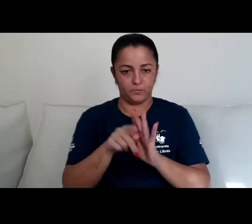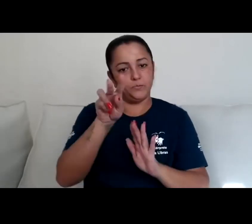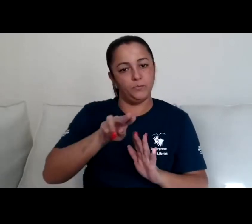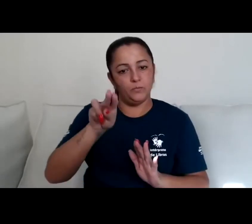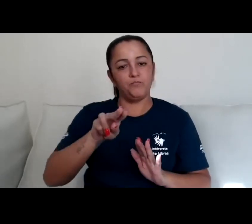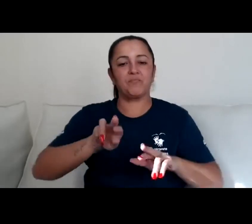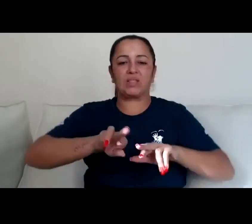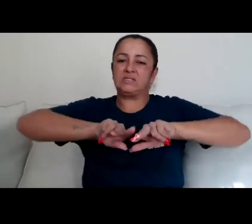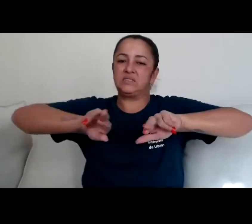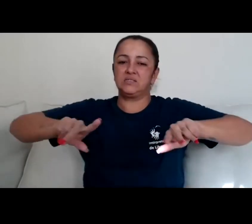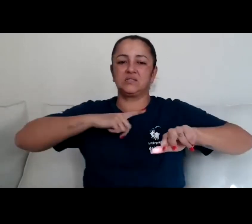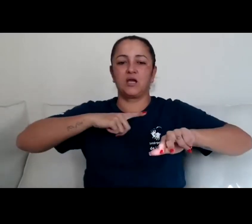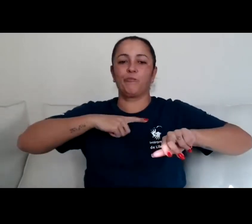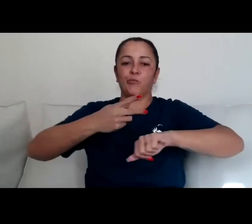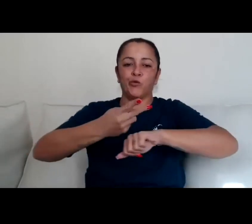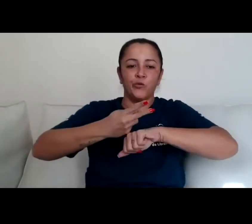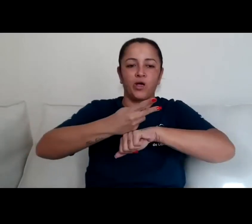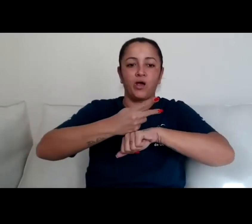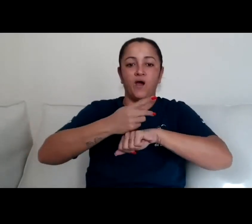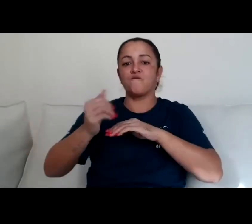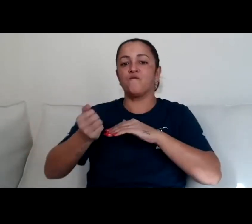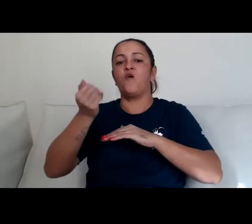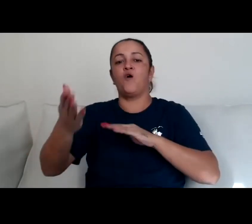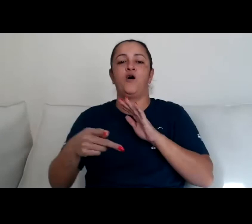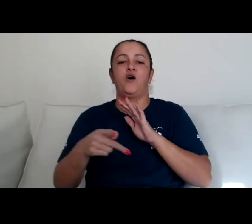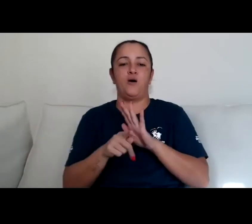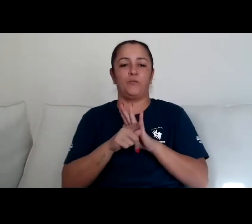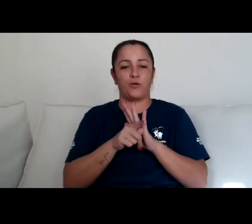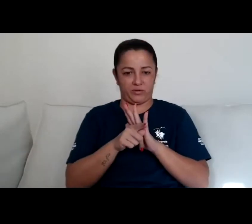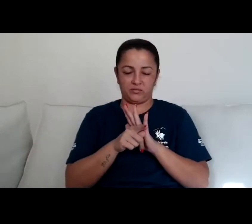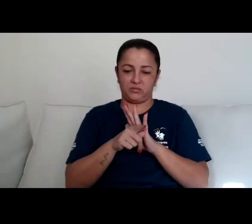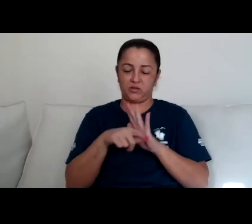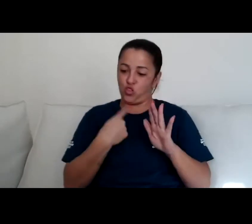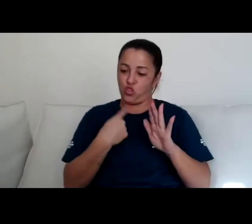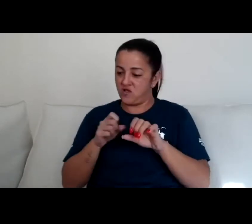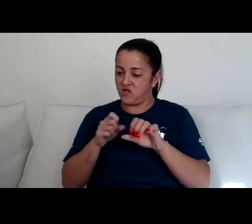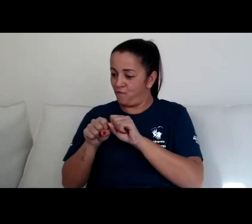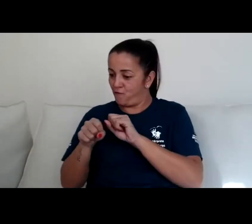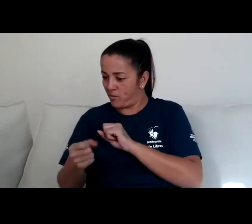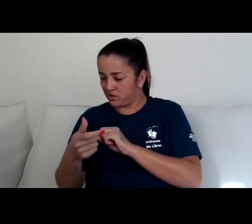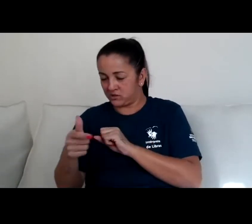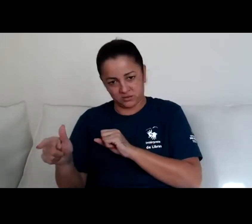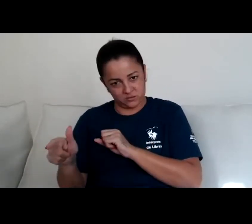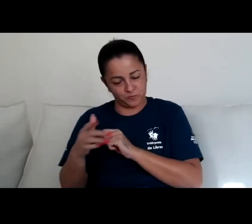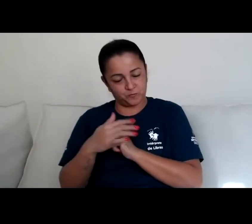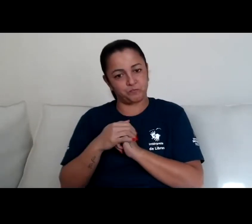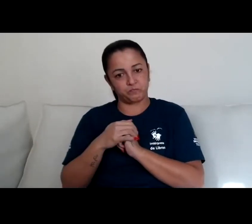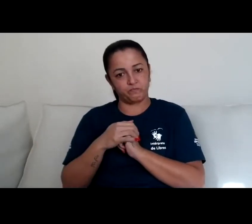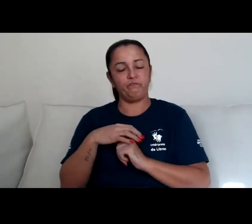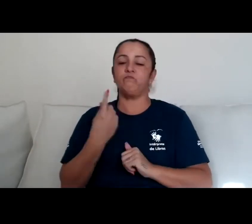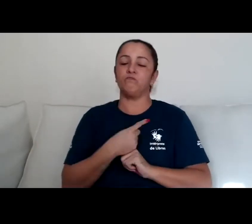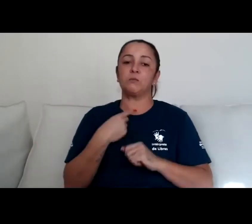buscar fora da nossa formação. E aí a gente tem que pensar que